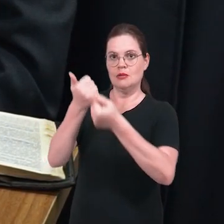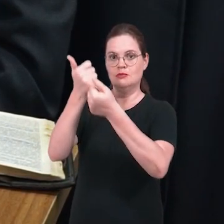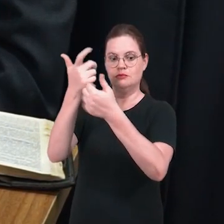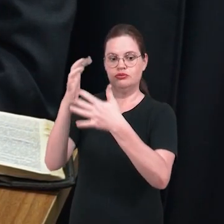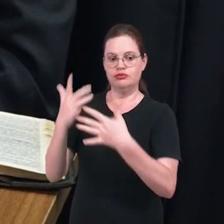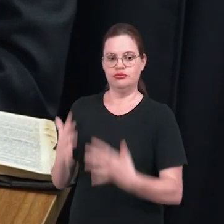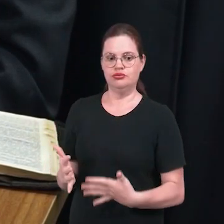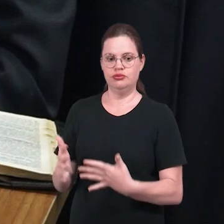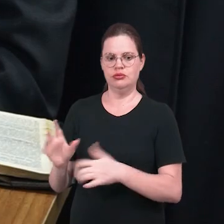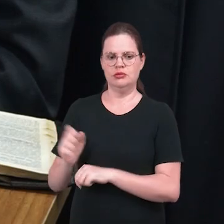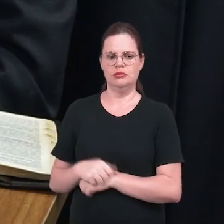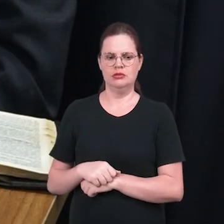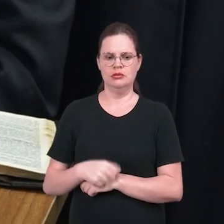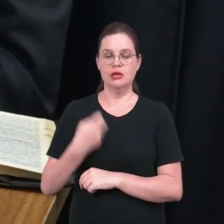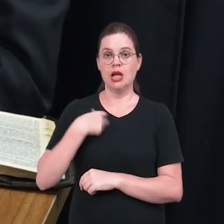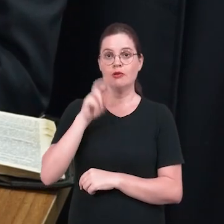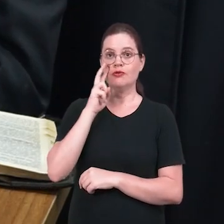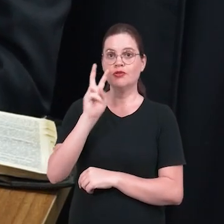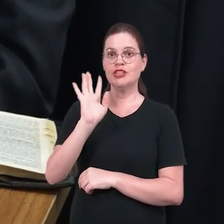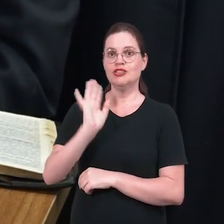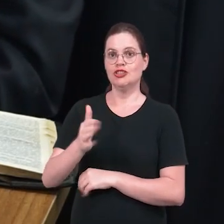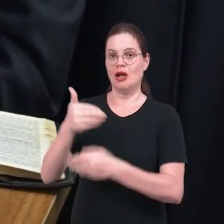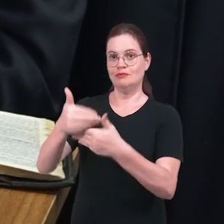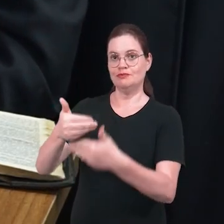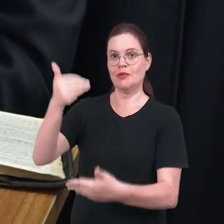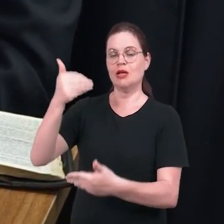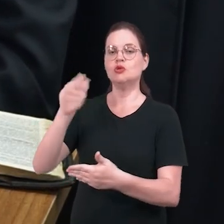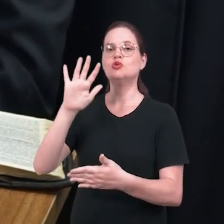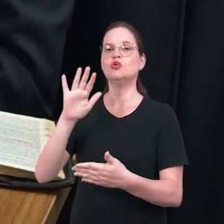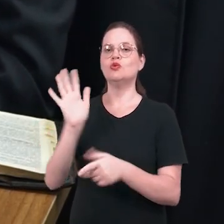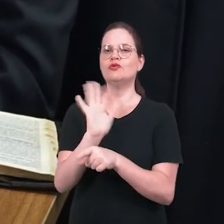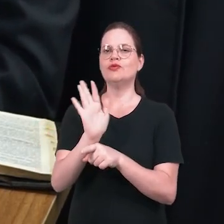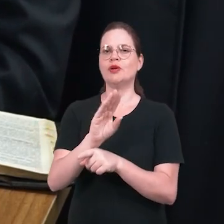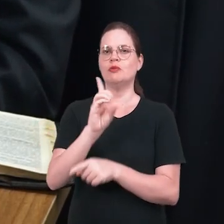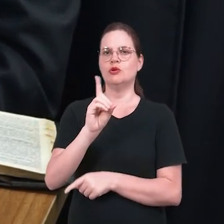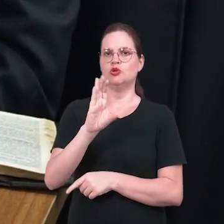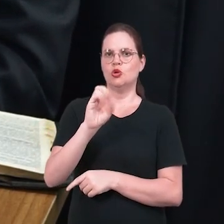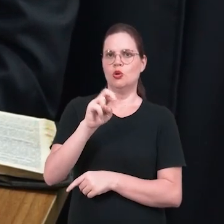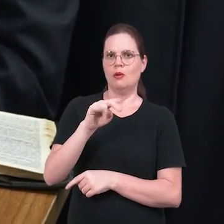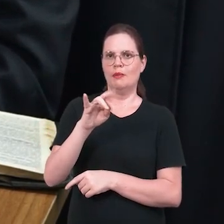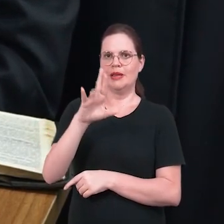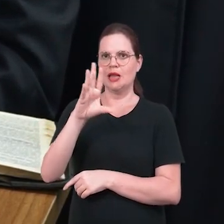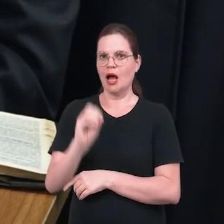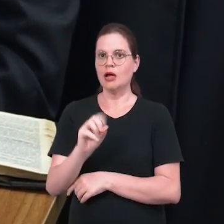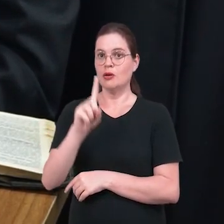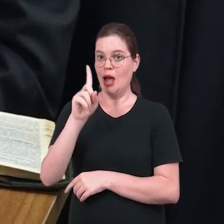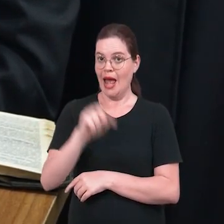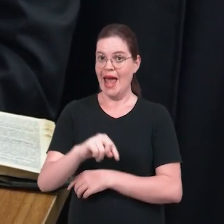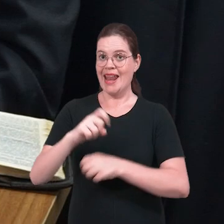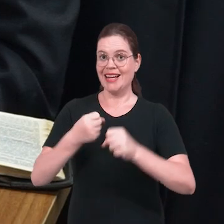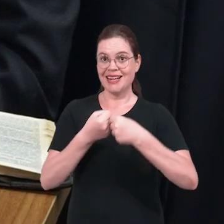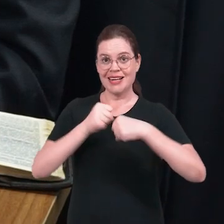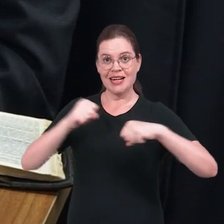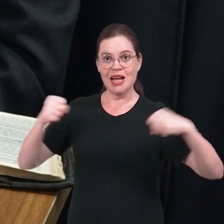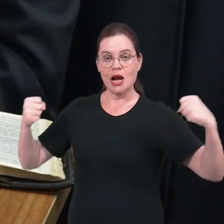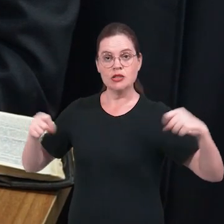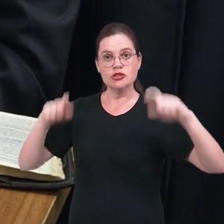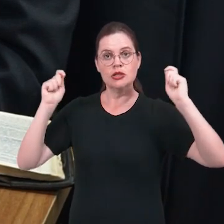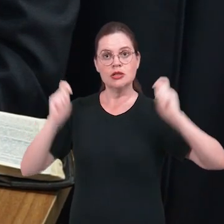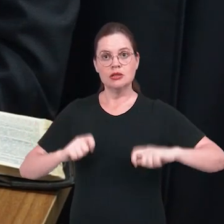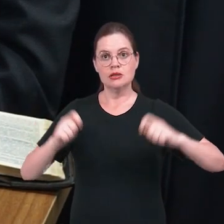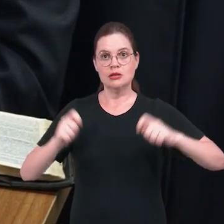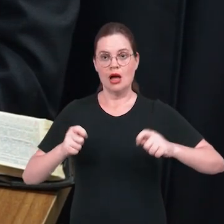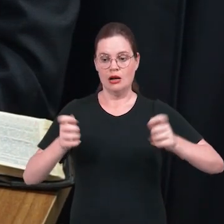filme, um documentário, obrigado. A muralha era grande, dá para passar o equivalente a